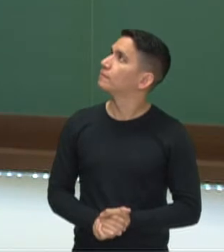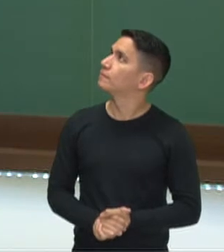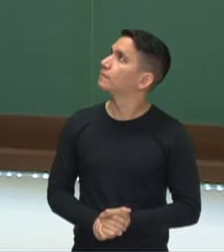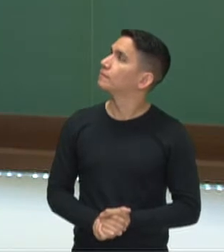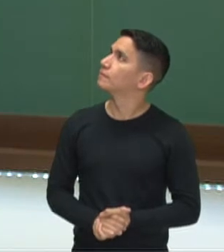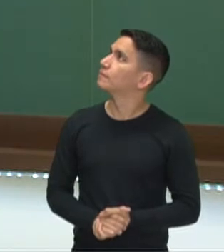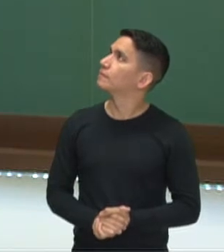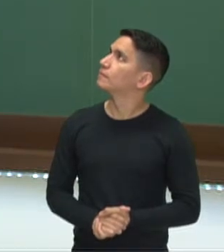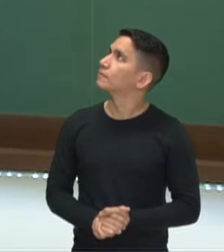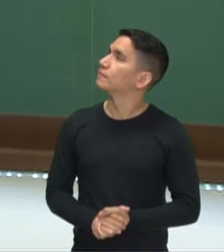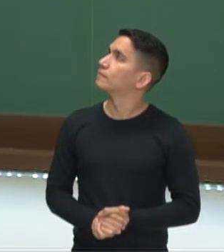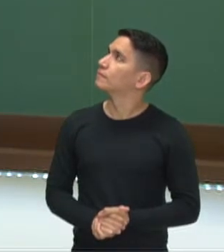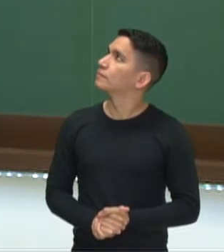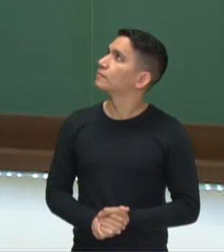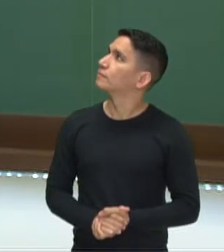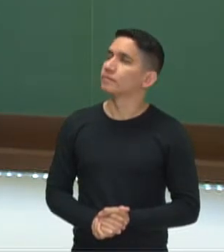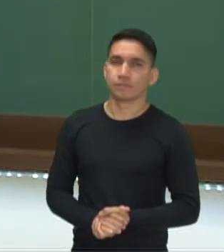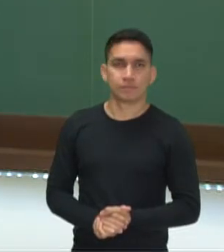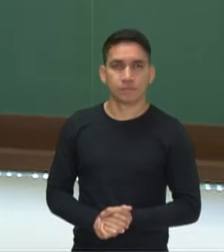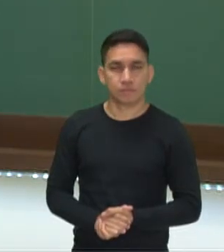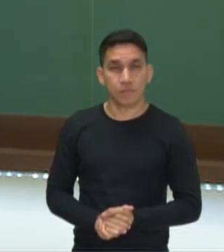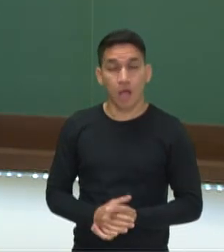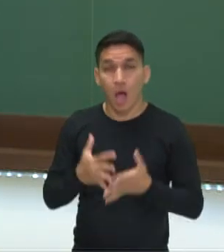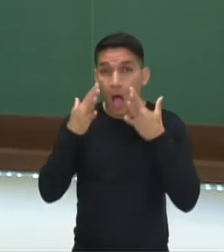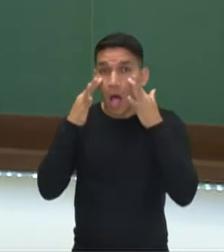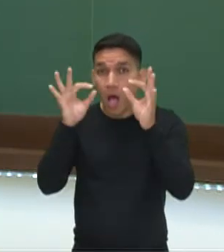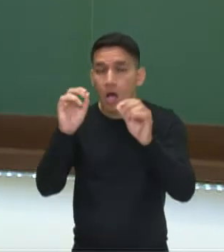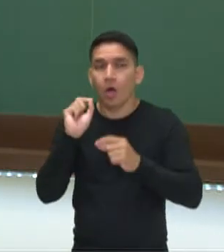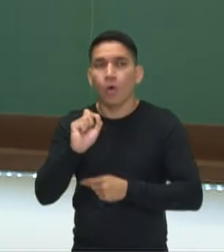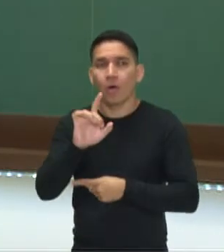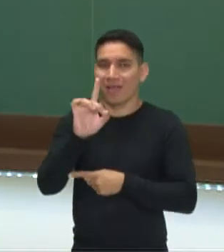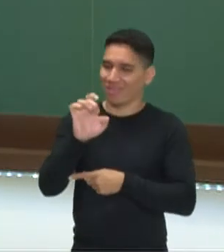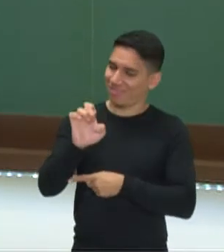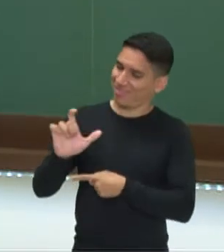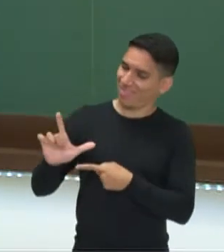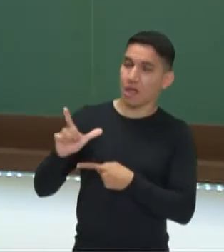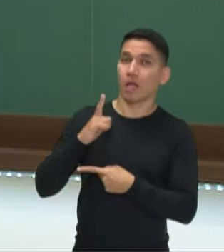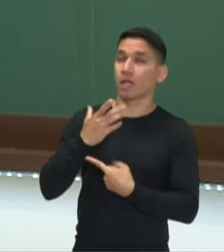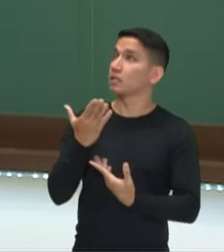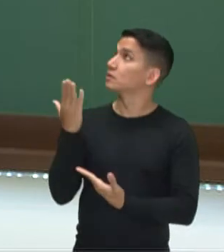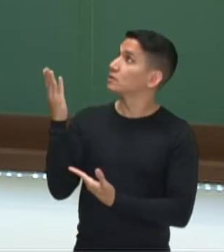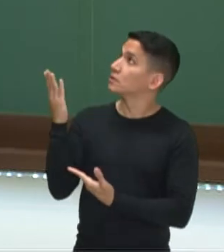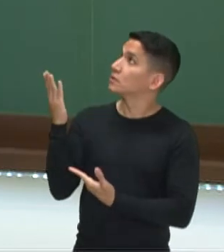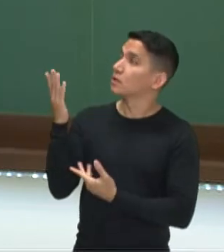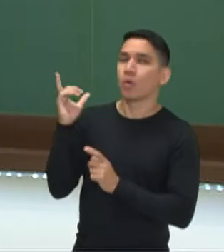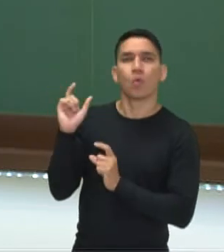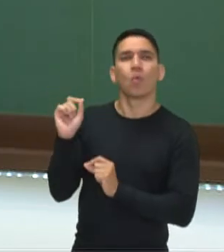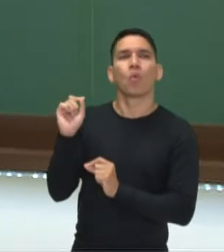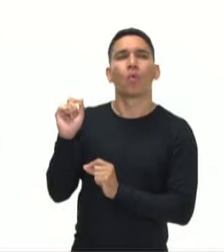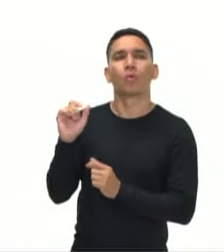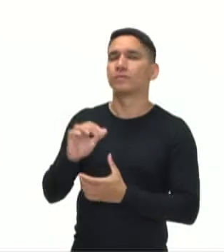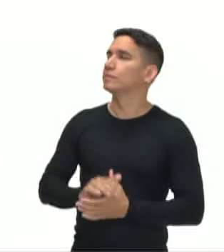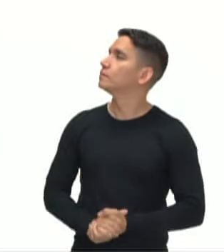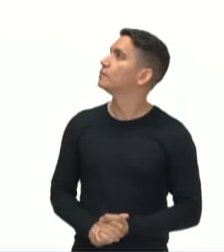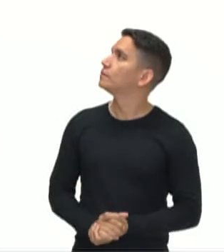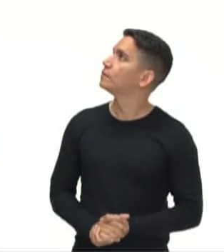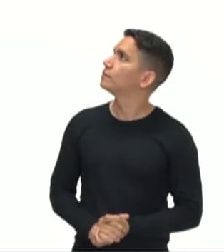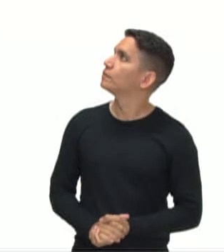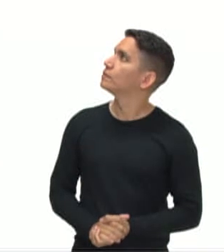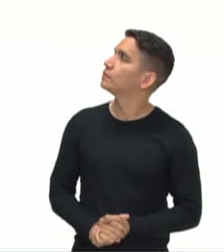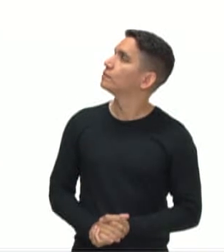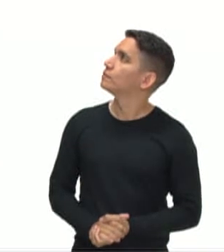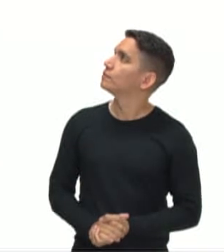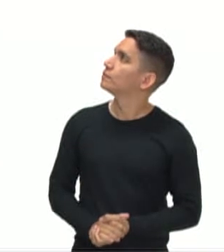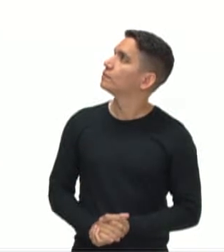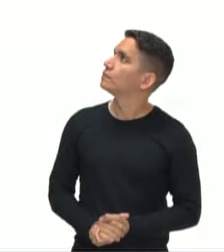del mundo. Observe que este del, à direita aí no slide, ó, é a união de la